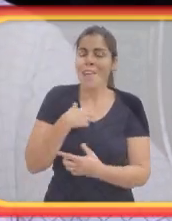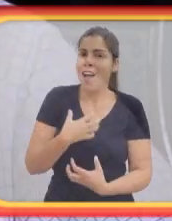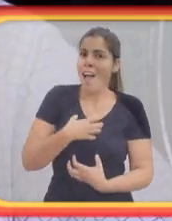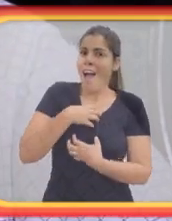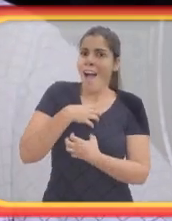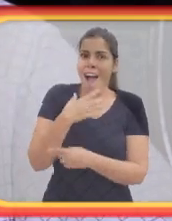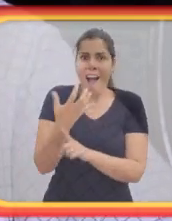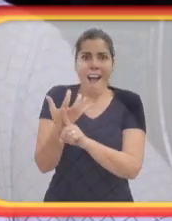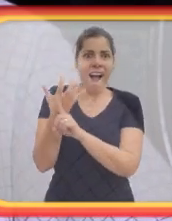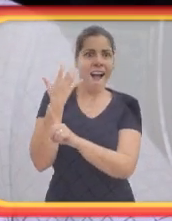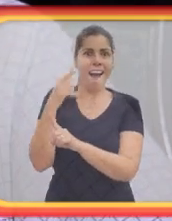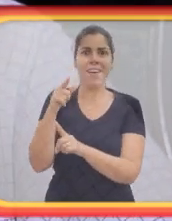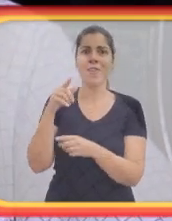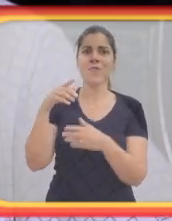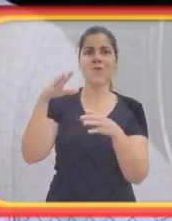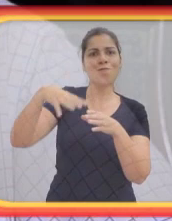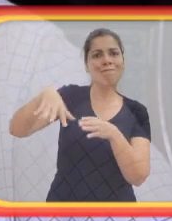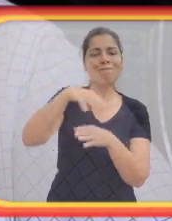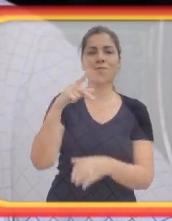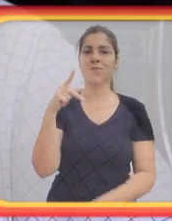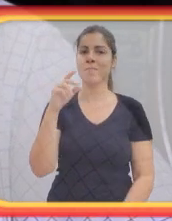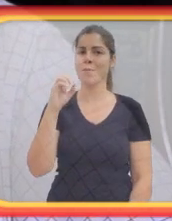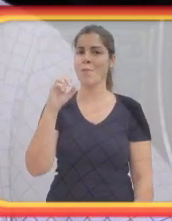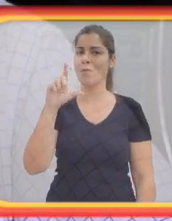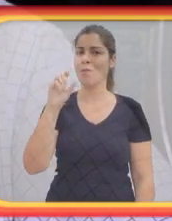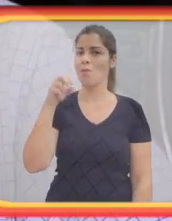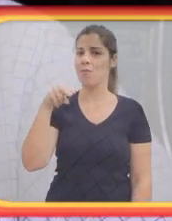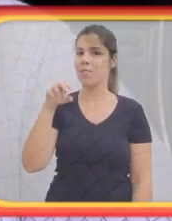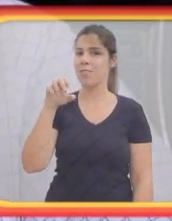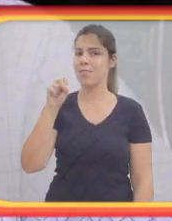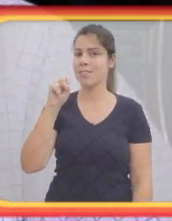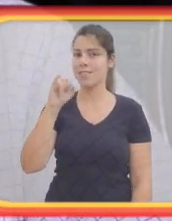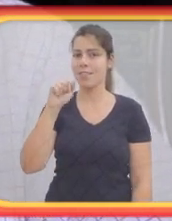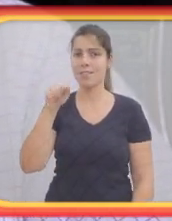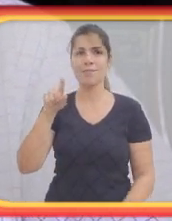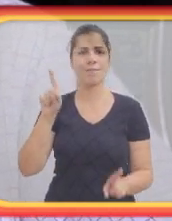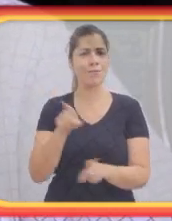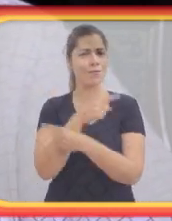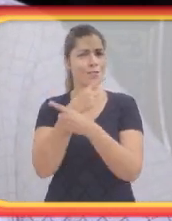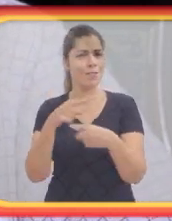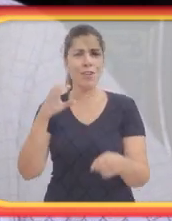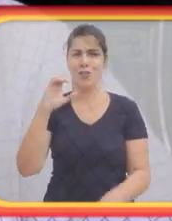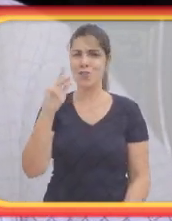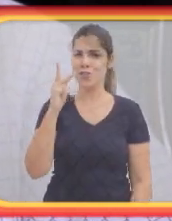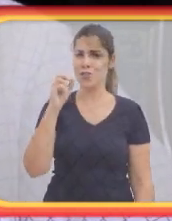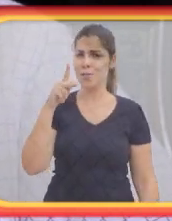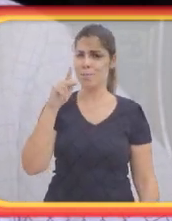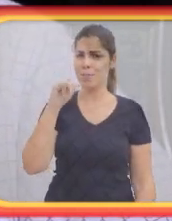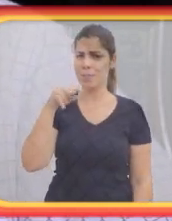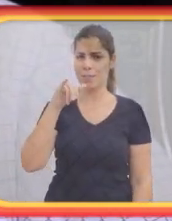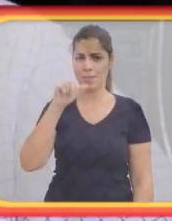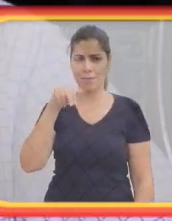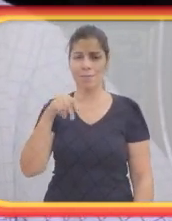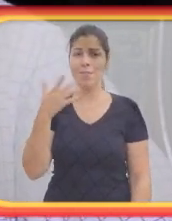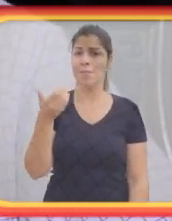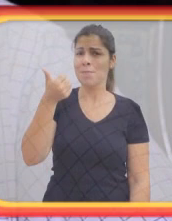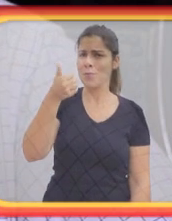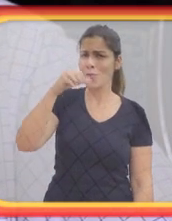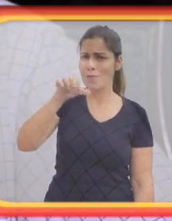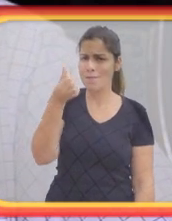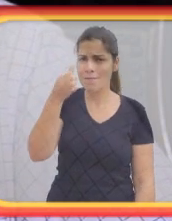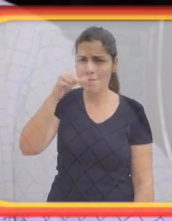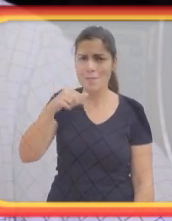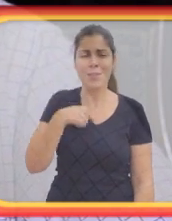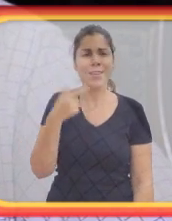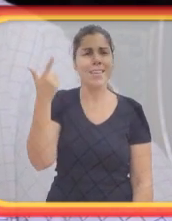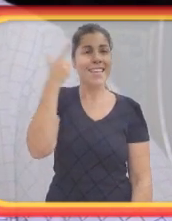já peguei e saí tocando. Isso é coisa natural, isso acontece toda hora. E, posteriormente, eu assistindo